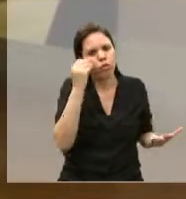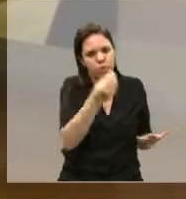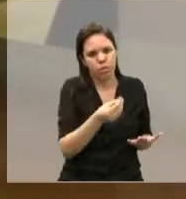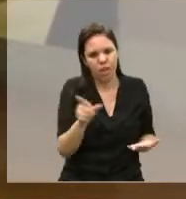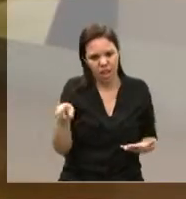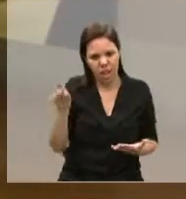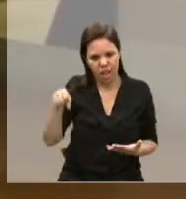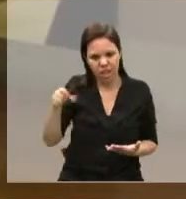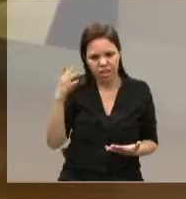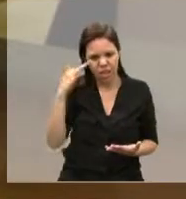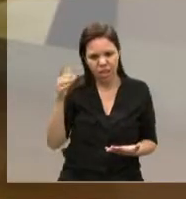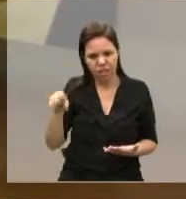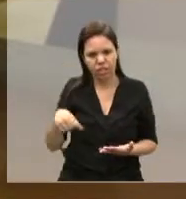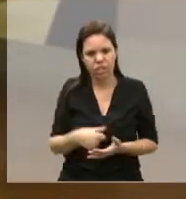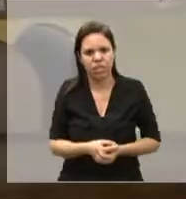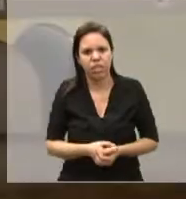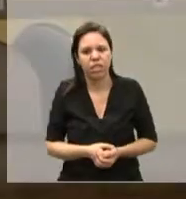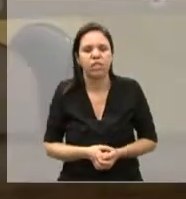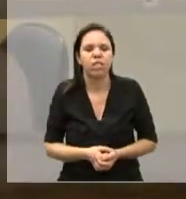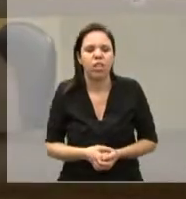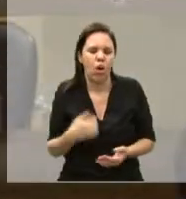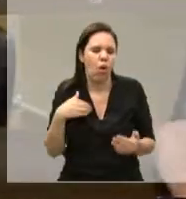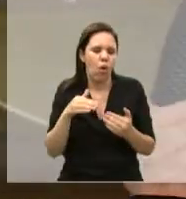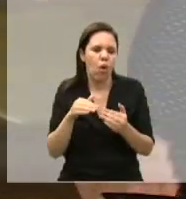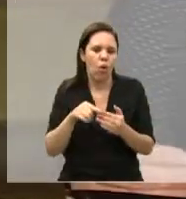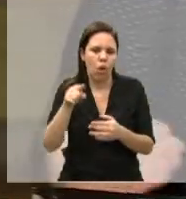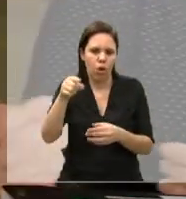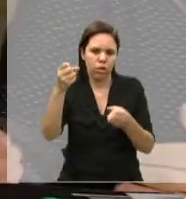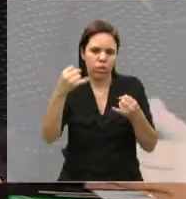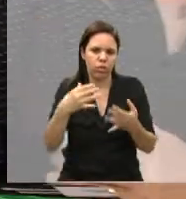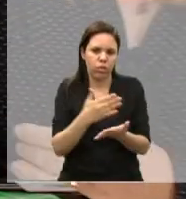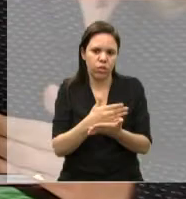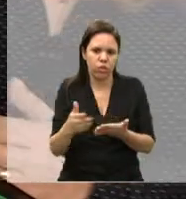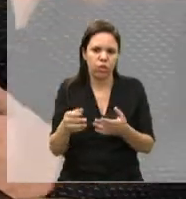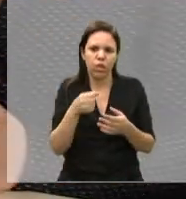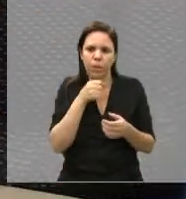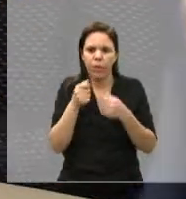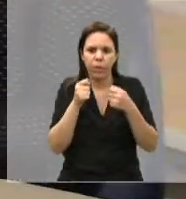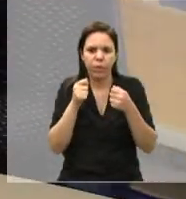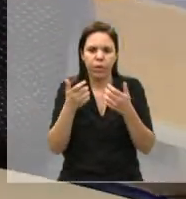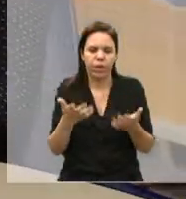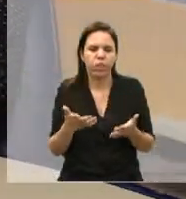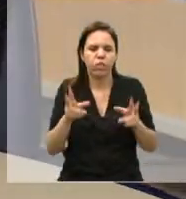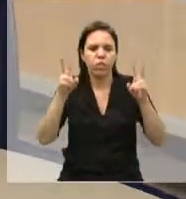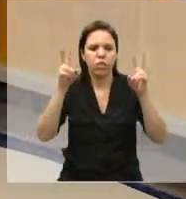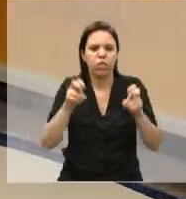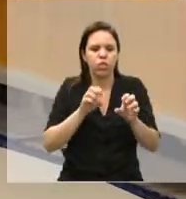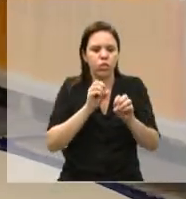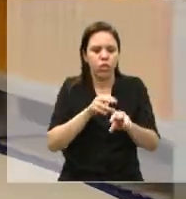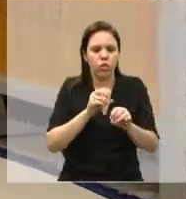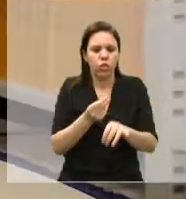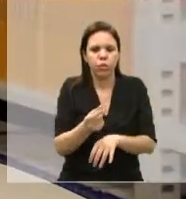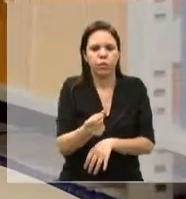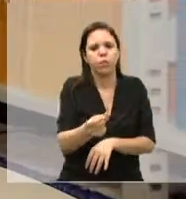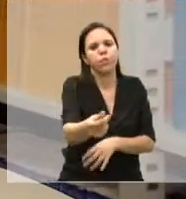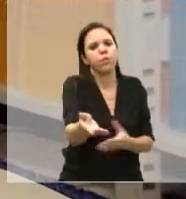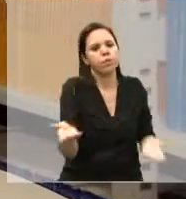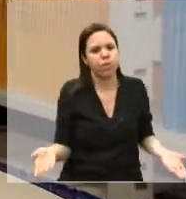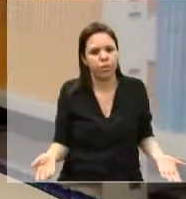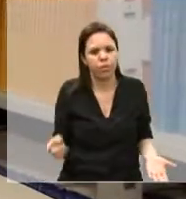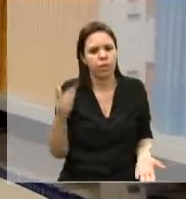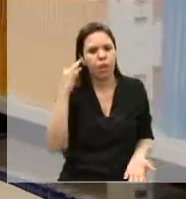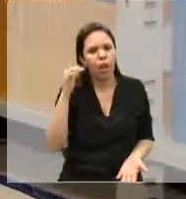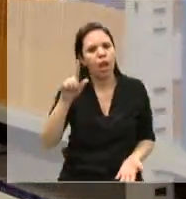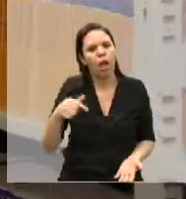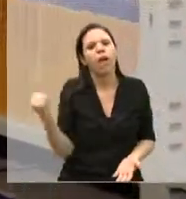Nancy? Eu concordo quando você começou a entrevista dizendo sobre educação continuada. Eu acho que isso é